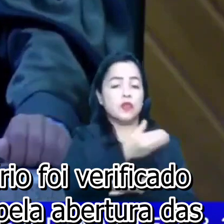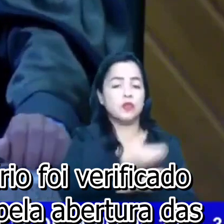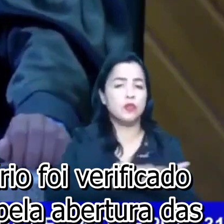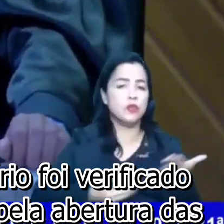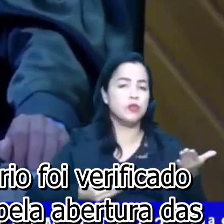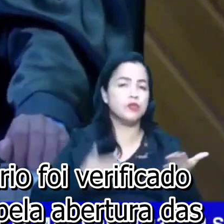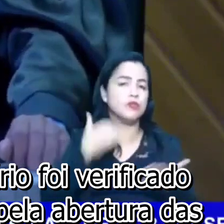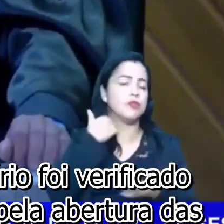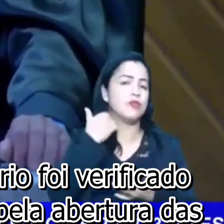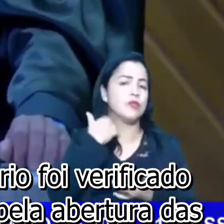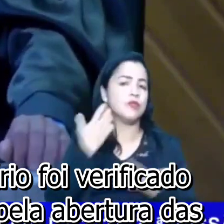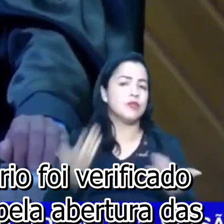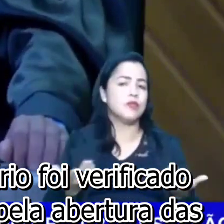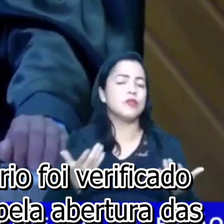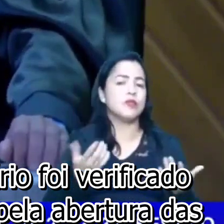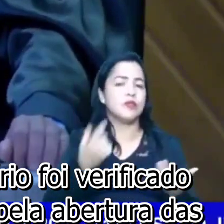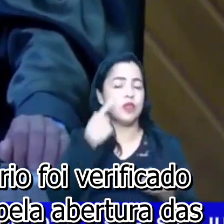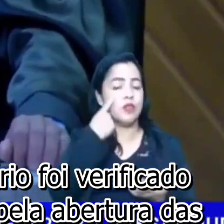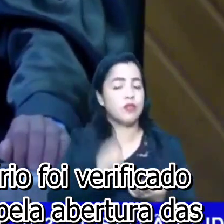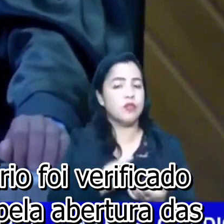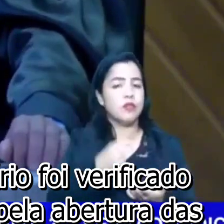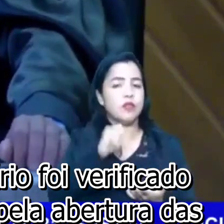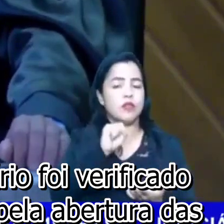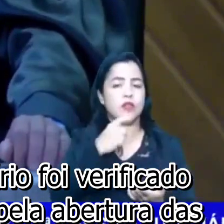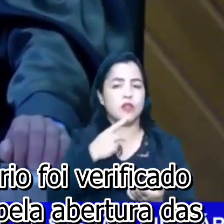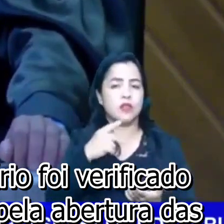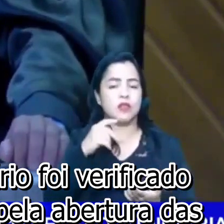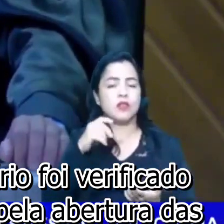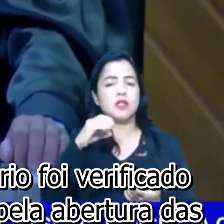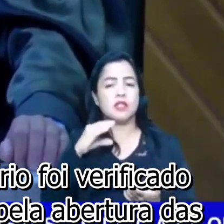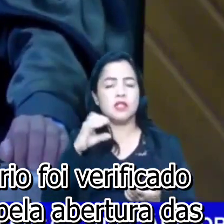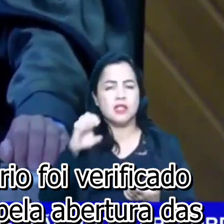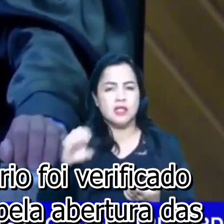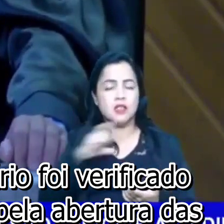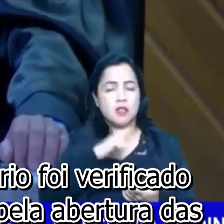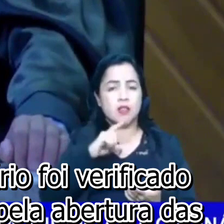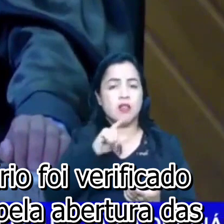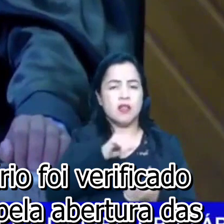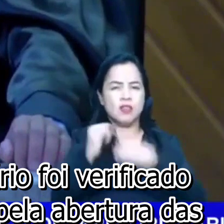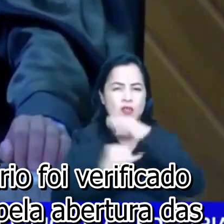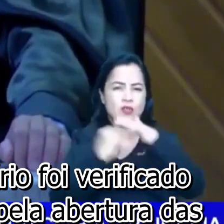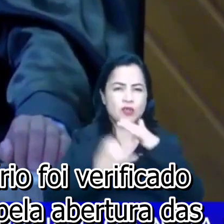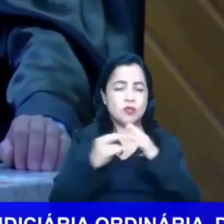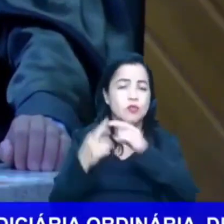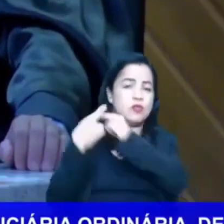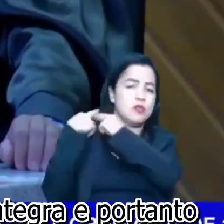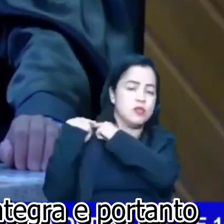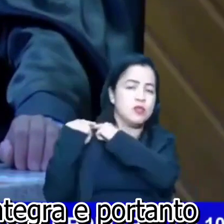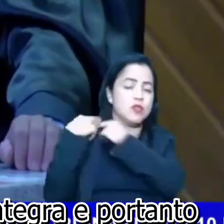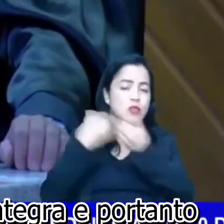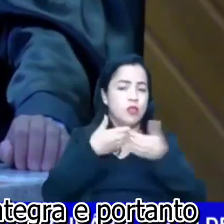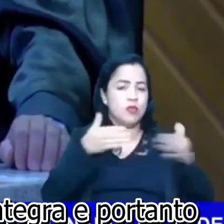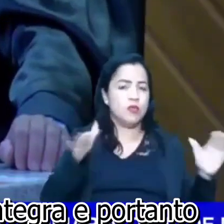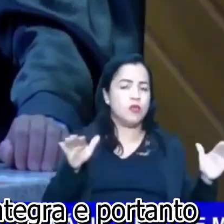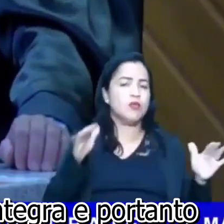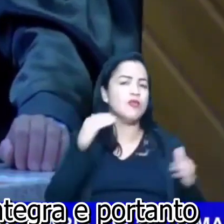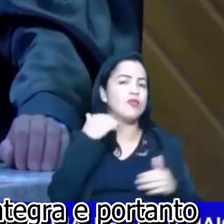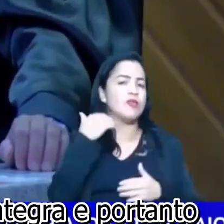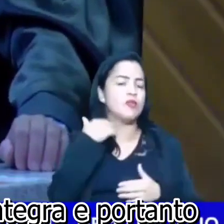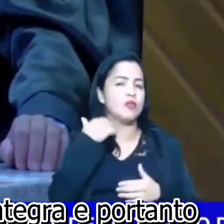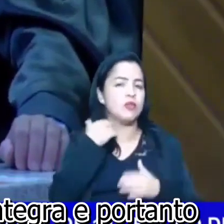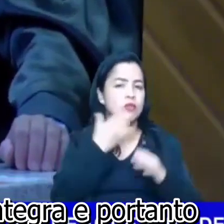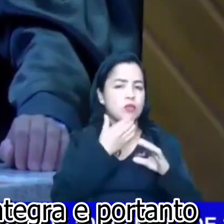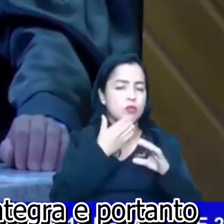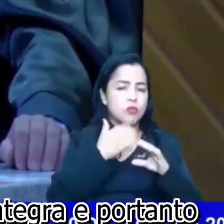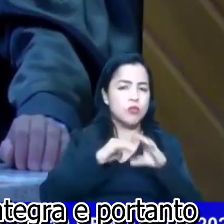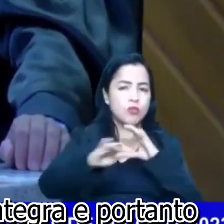bancário, foi verificado junto ao SPCE que a instituição bancária responsável pela abertura das contas específicas enviou